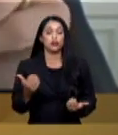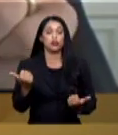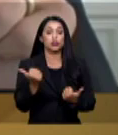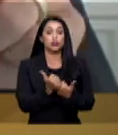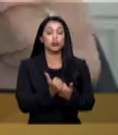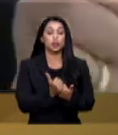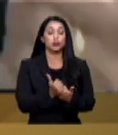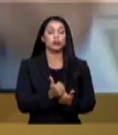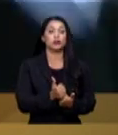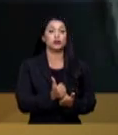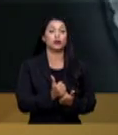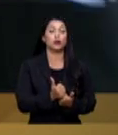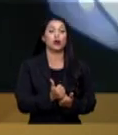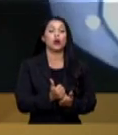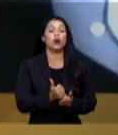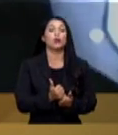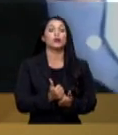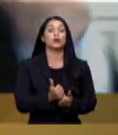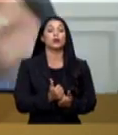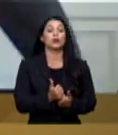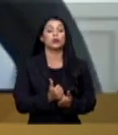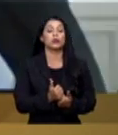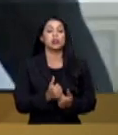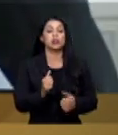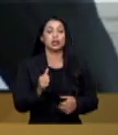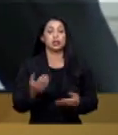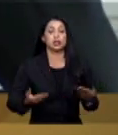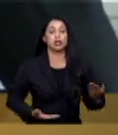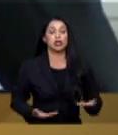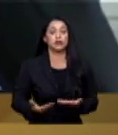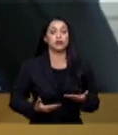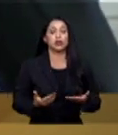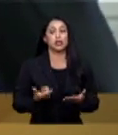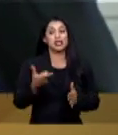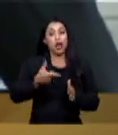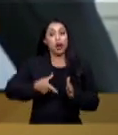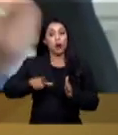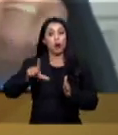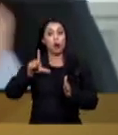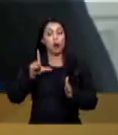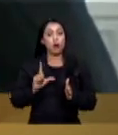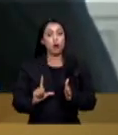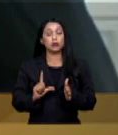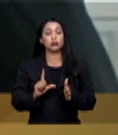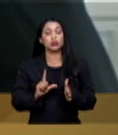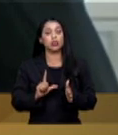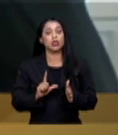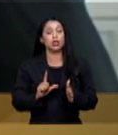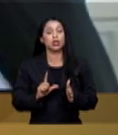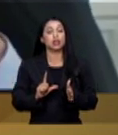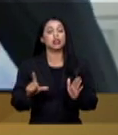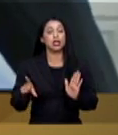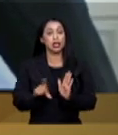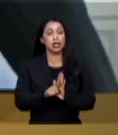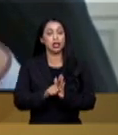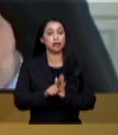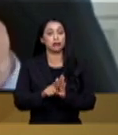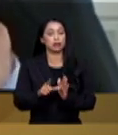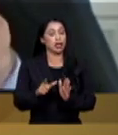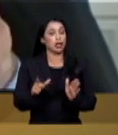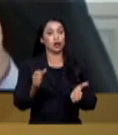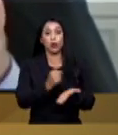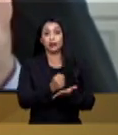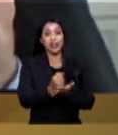578 agentes socioeducativos da outra lei. Aqui não se soma, aqui são contratos